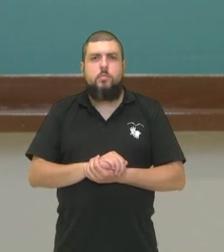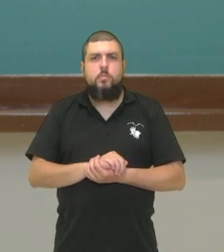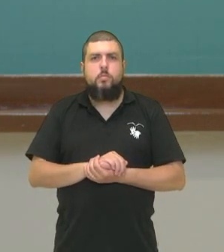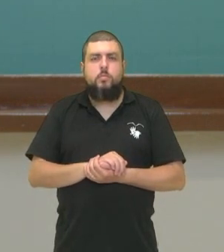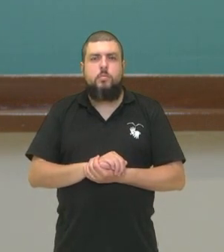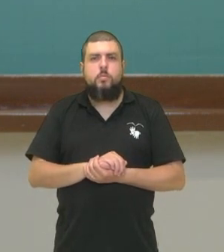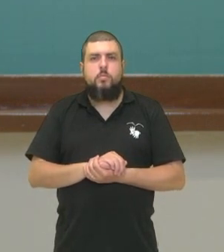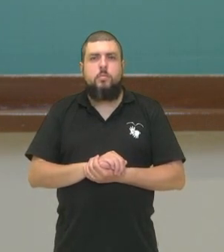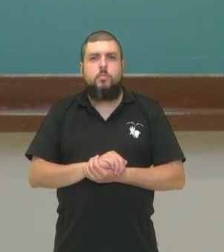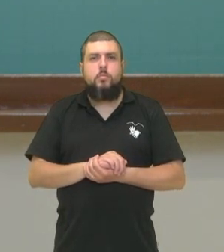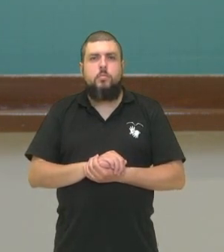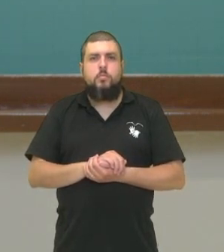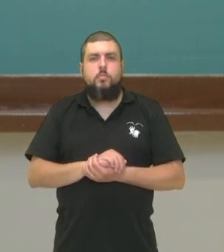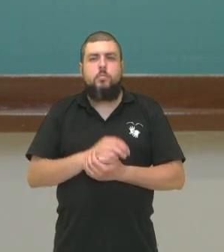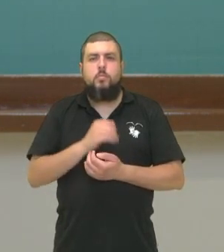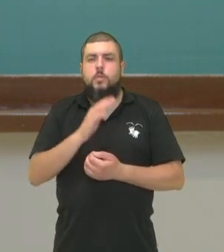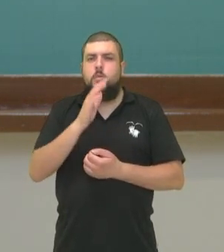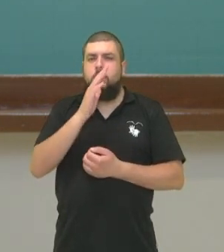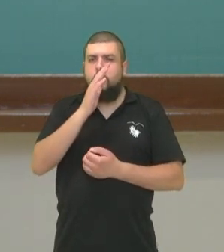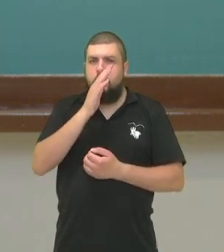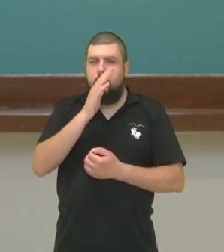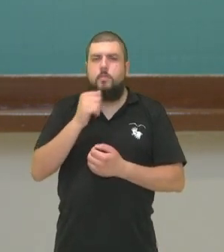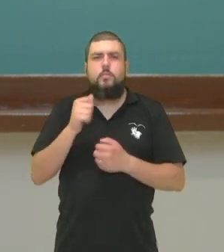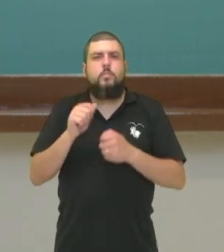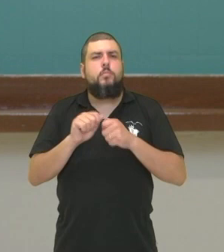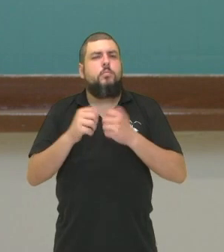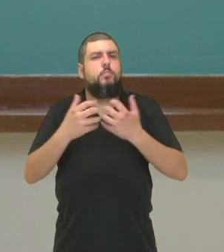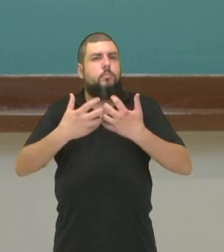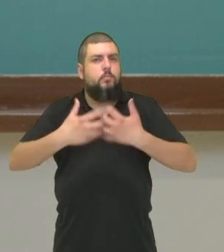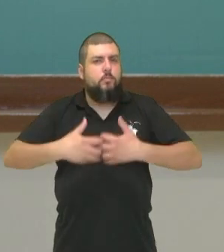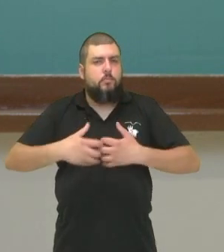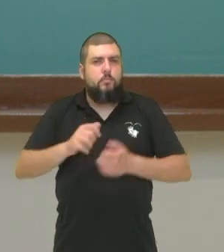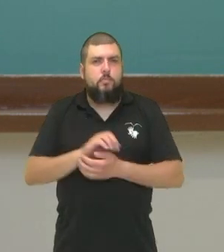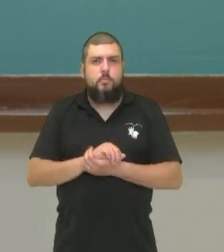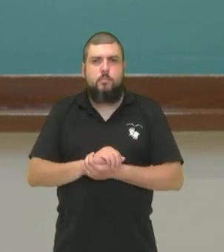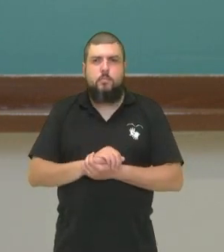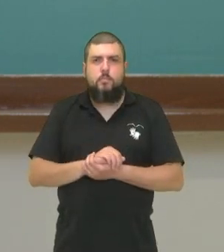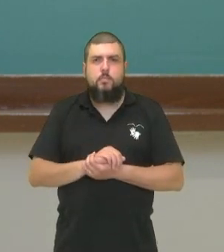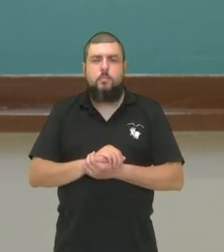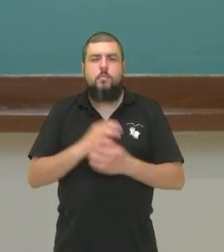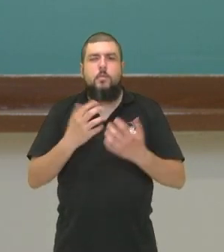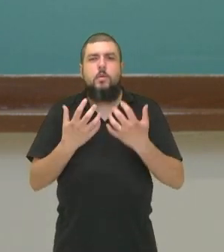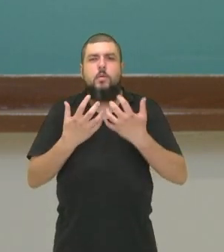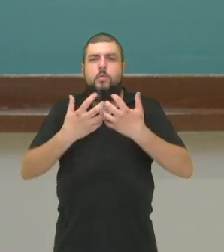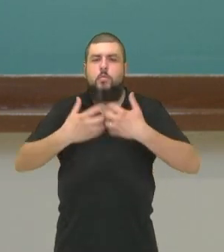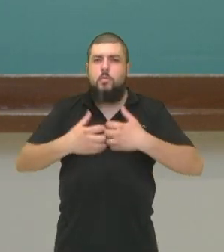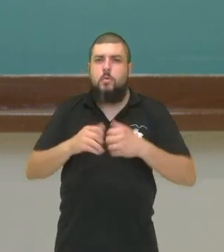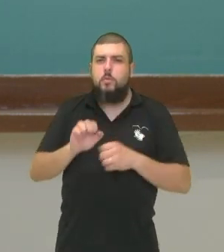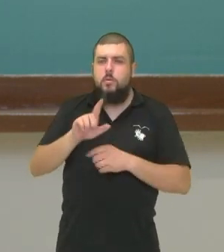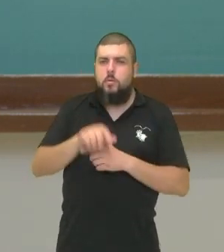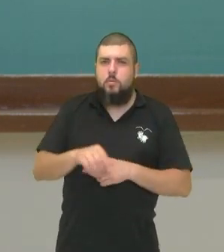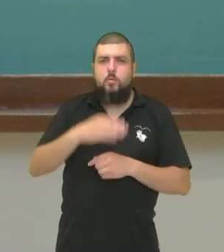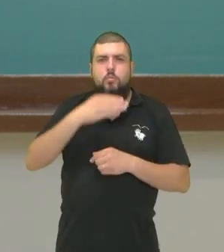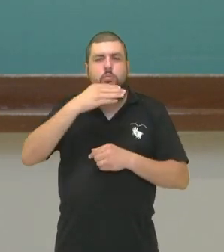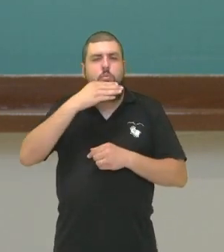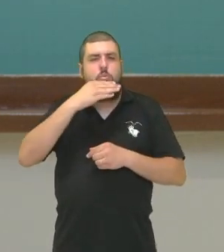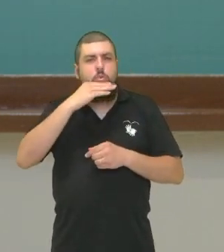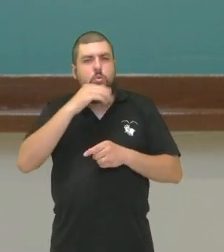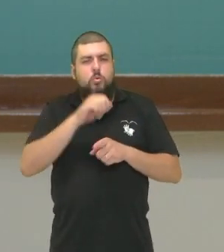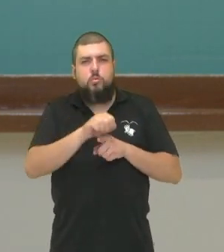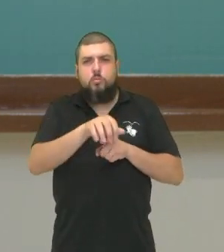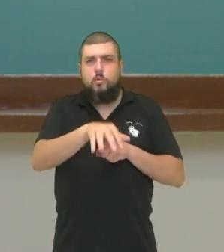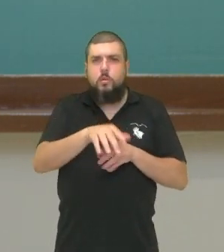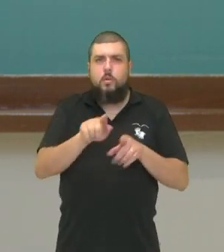O pênis. Qual é a função do pênis? A função do pênis é eliminar a urina e também eliminar o